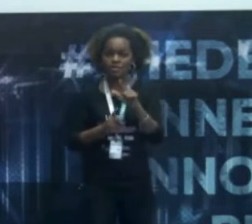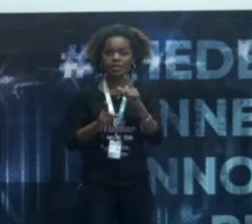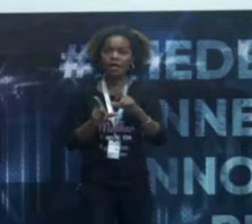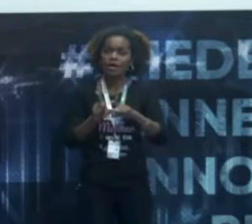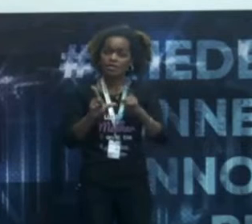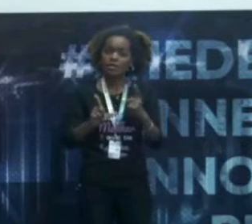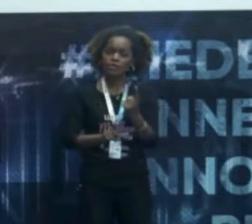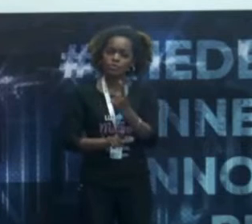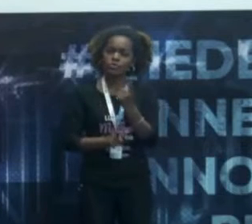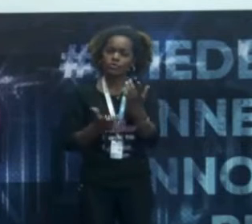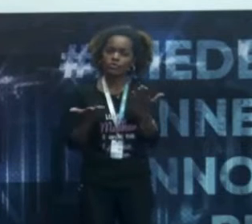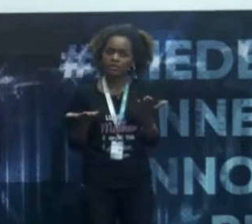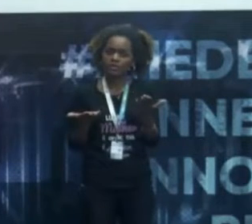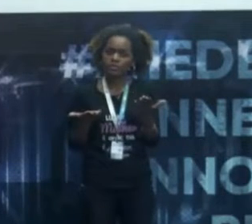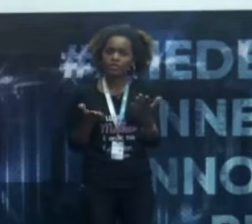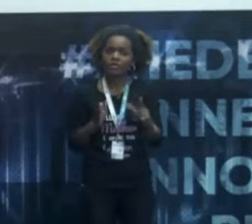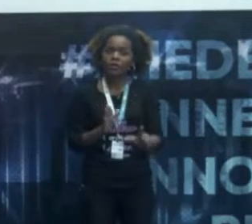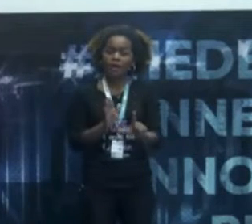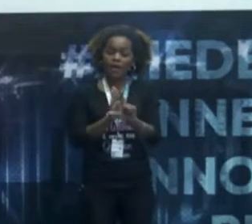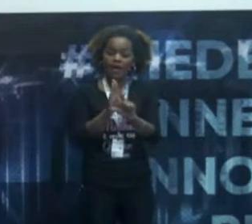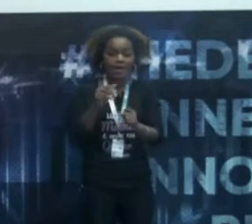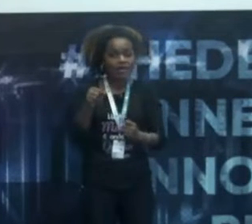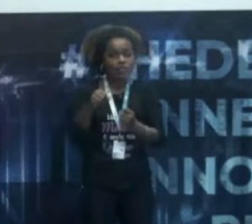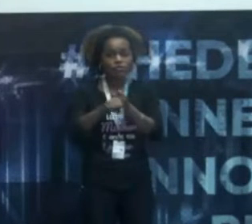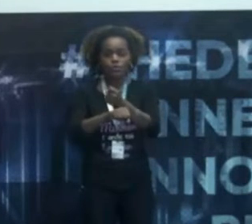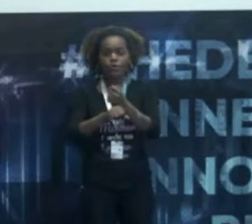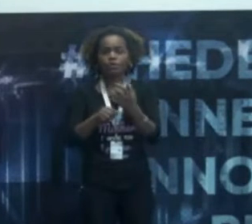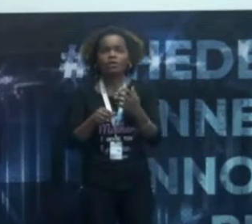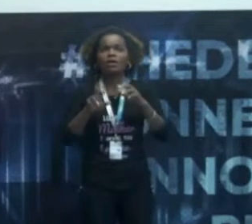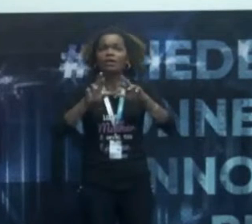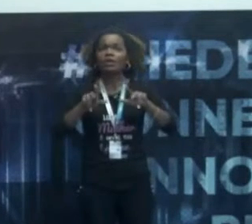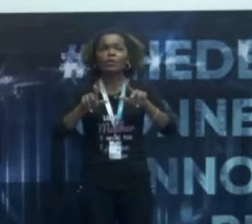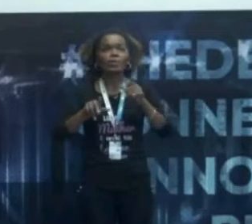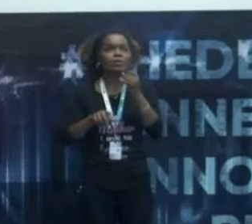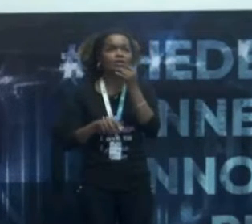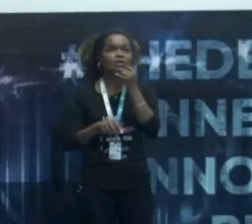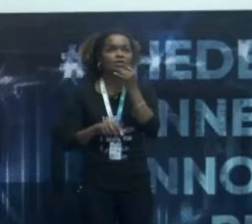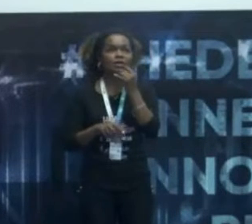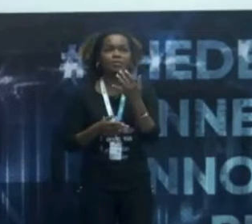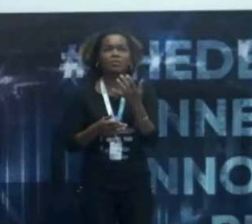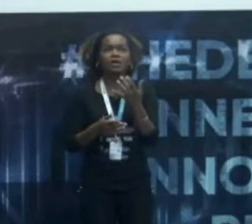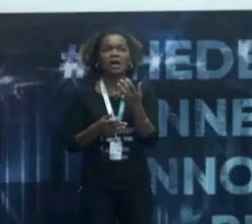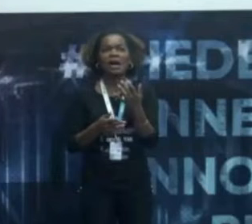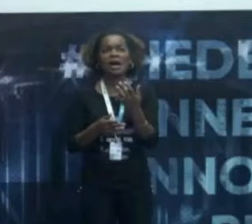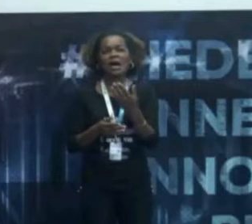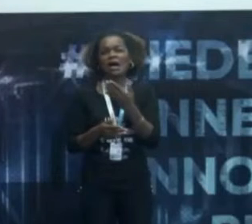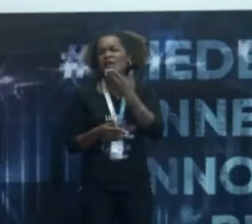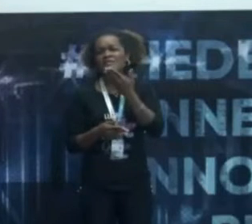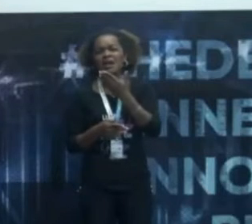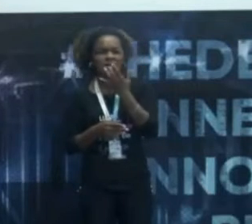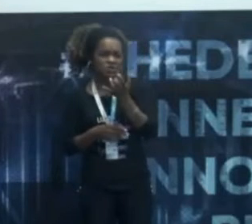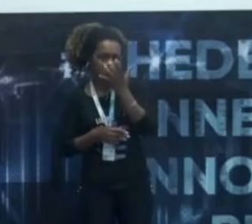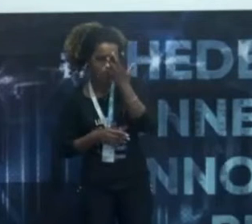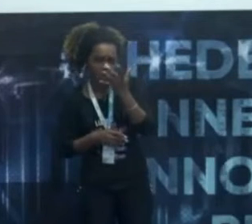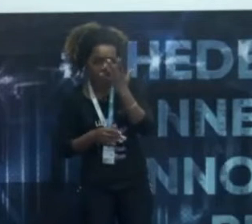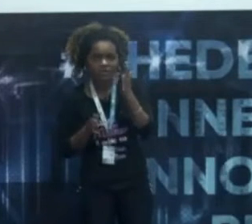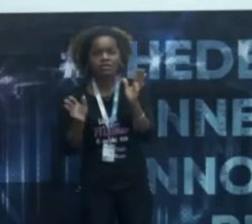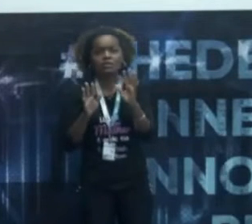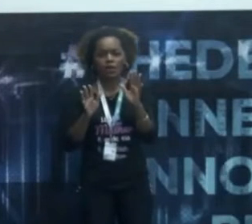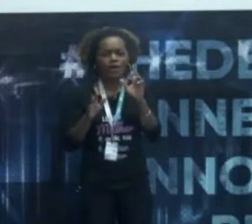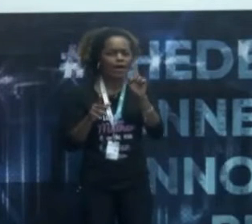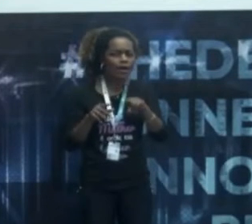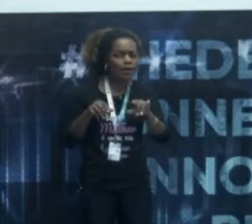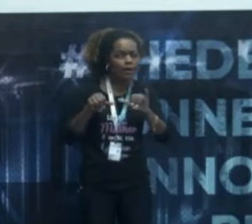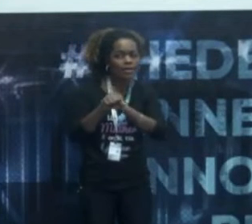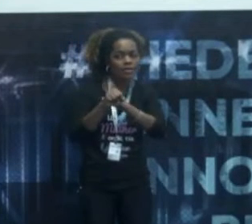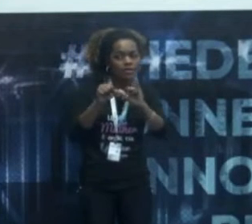Então, a lei de cotas ela não é uma mamata, na verdade, ela é uma estratégia para que a